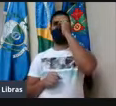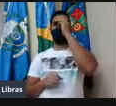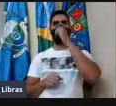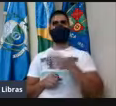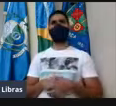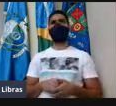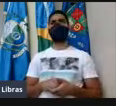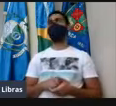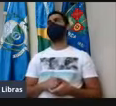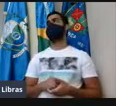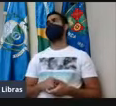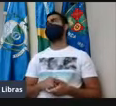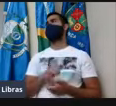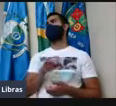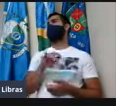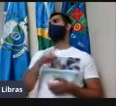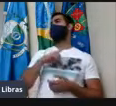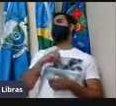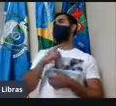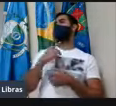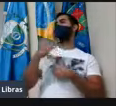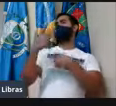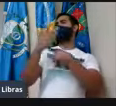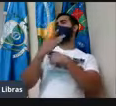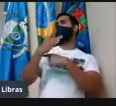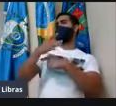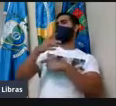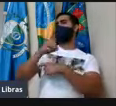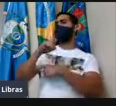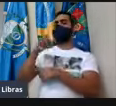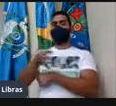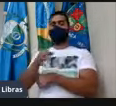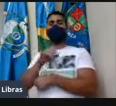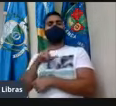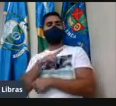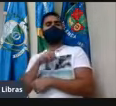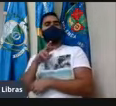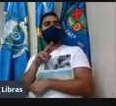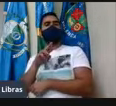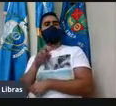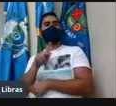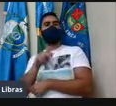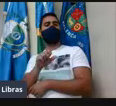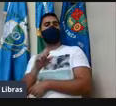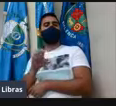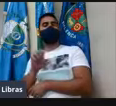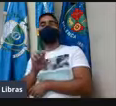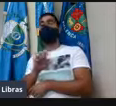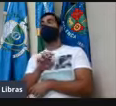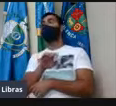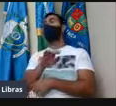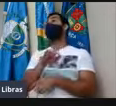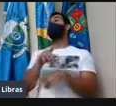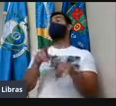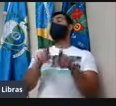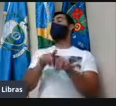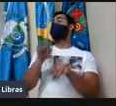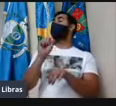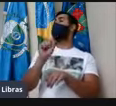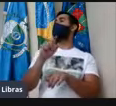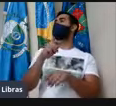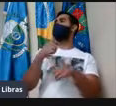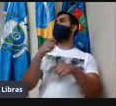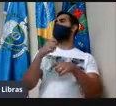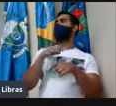implantado se os repasses estiverem em dia. Se estiverem, né, só pode ser implantado. Outra coisa, tem que